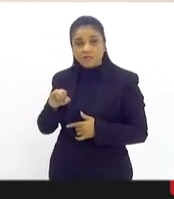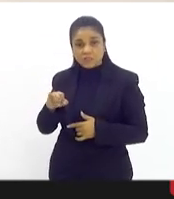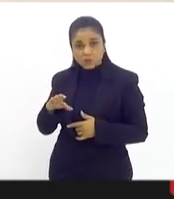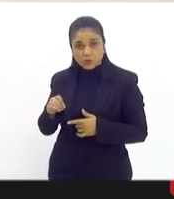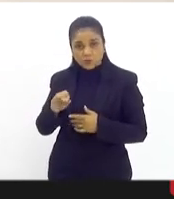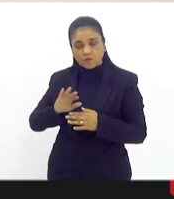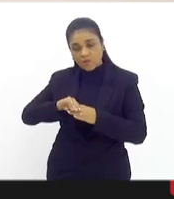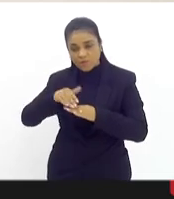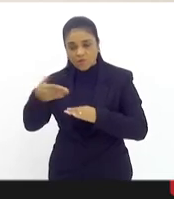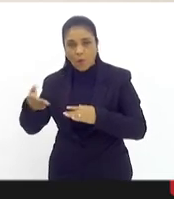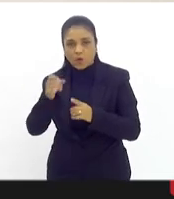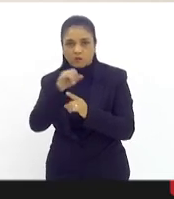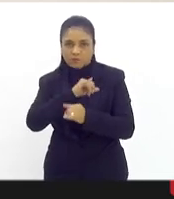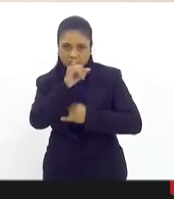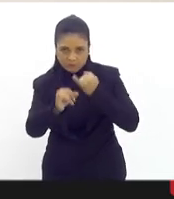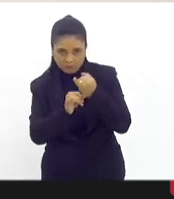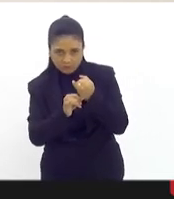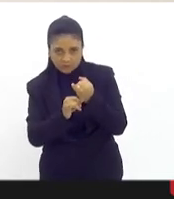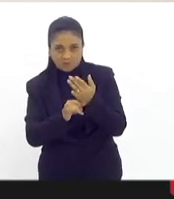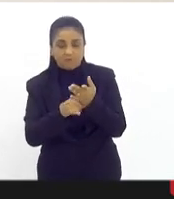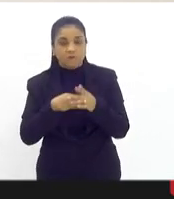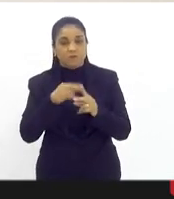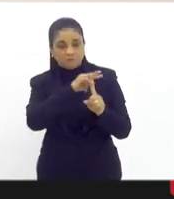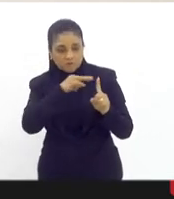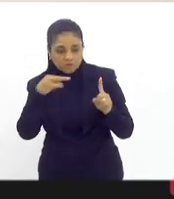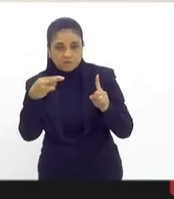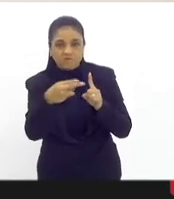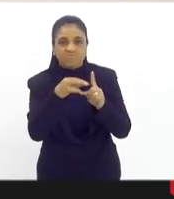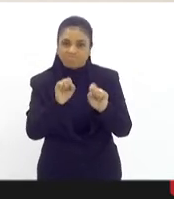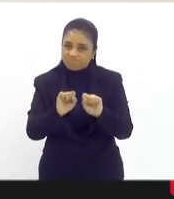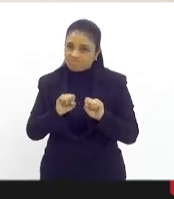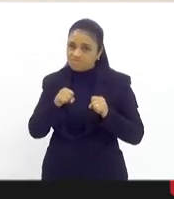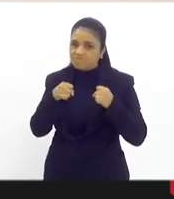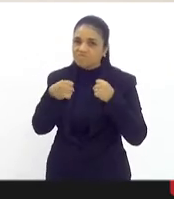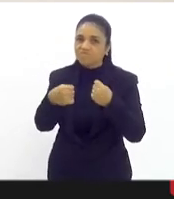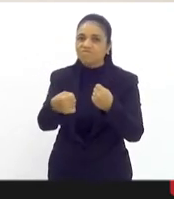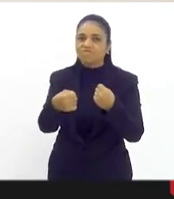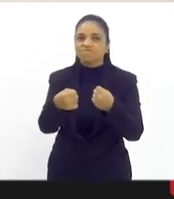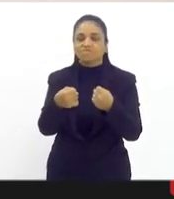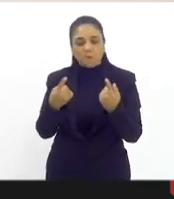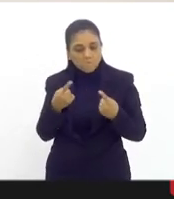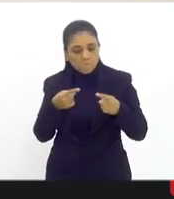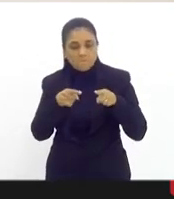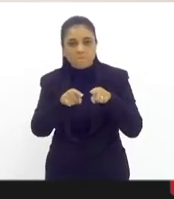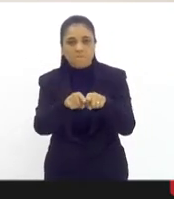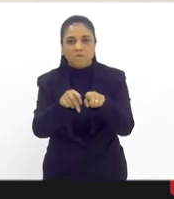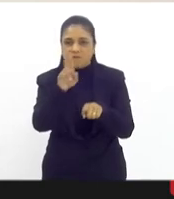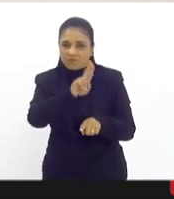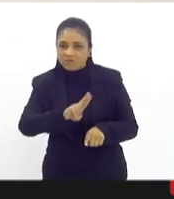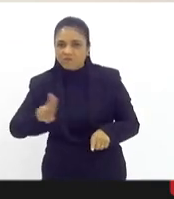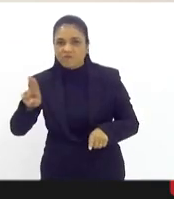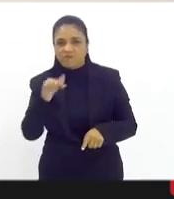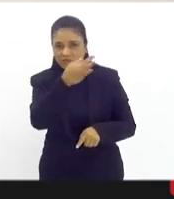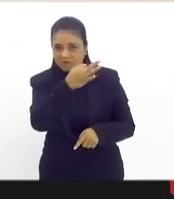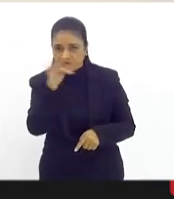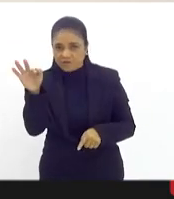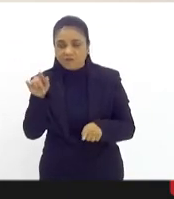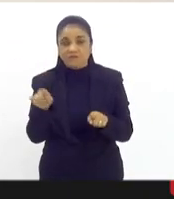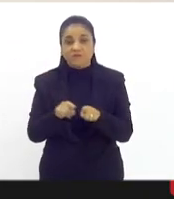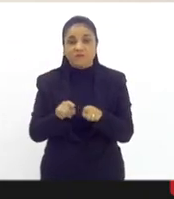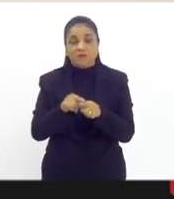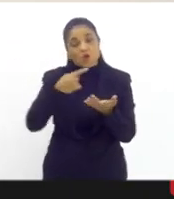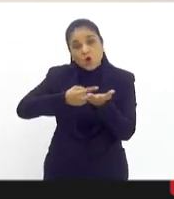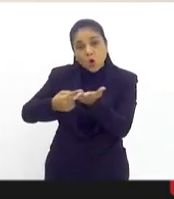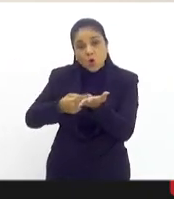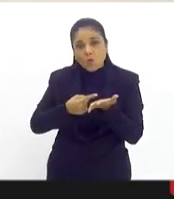internet. Então, tem, no nosso ponto de vista, tem um esforço grande aí para fazer com as, também de parceria com as universidades federais e de pactuação de compromisso